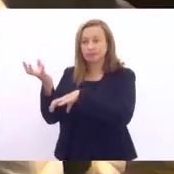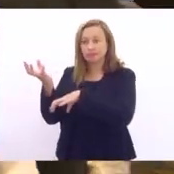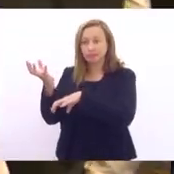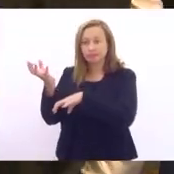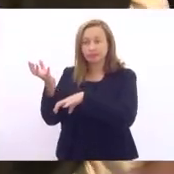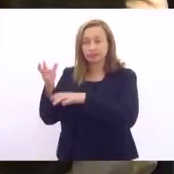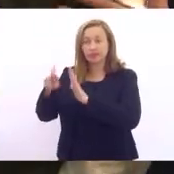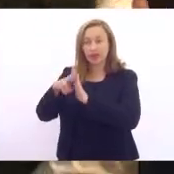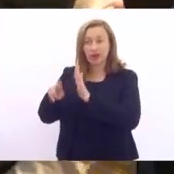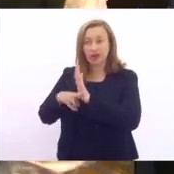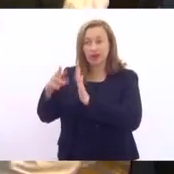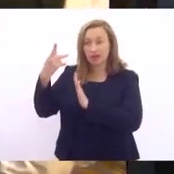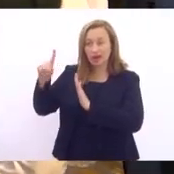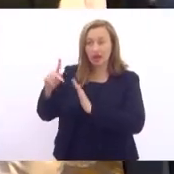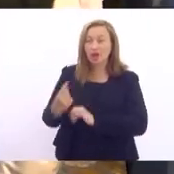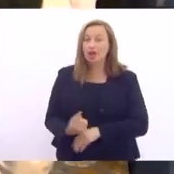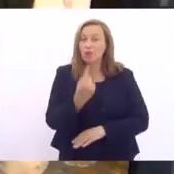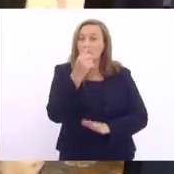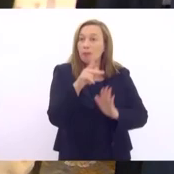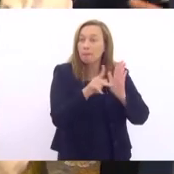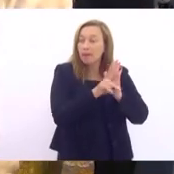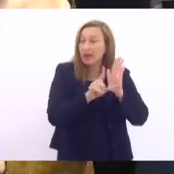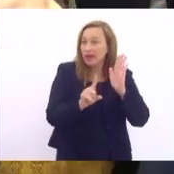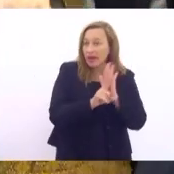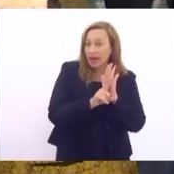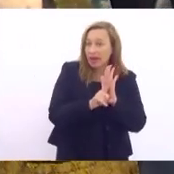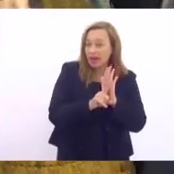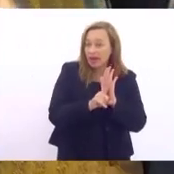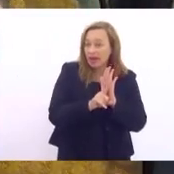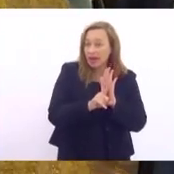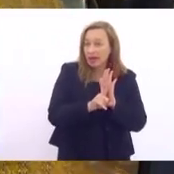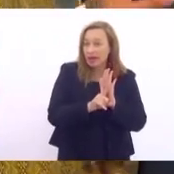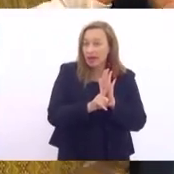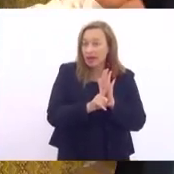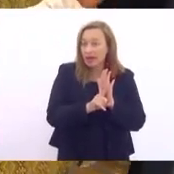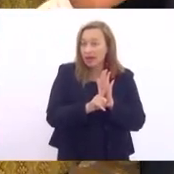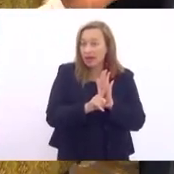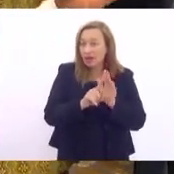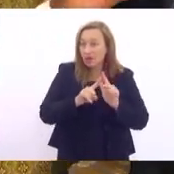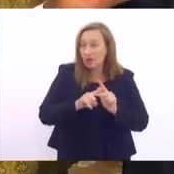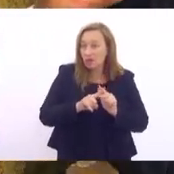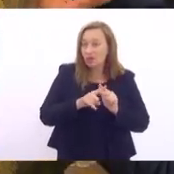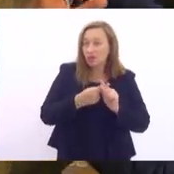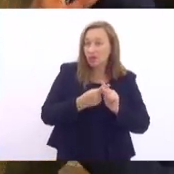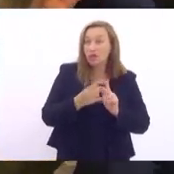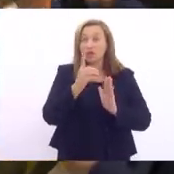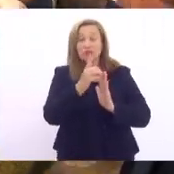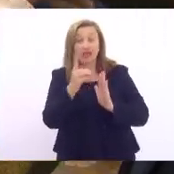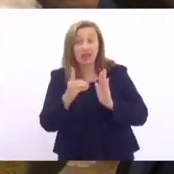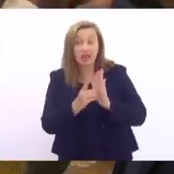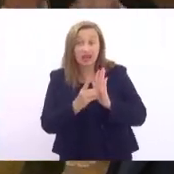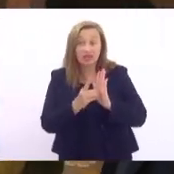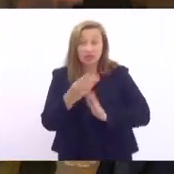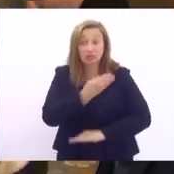é para revogar um decreto do governador que transborde dos